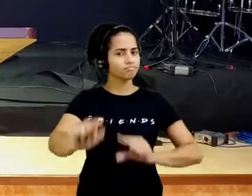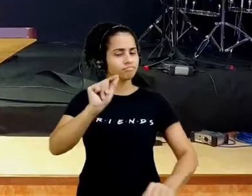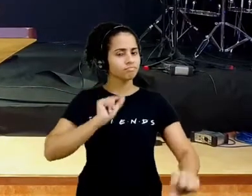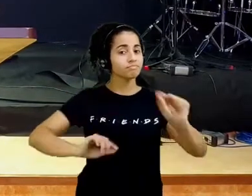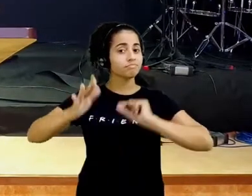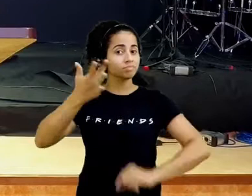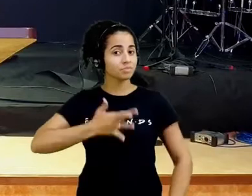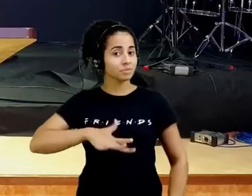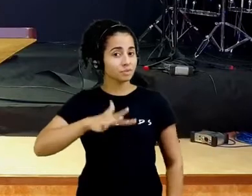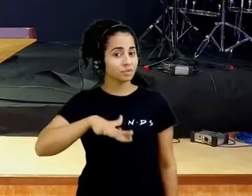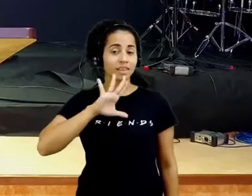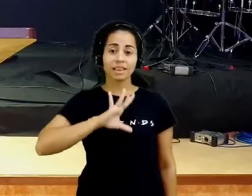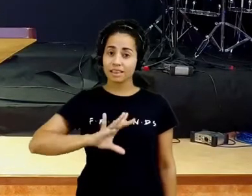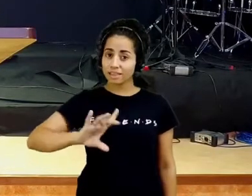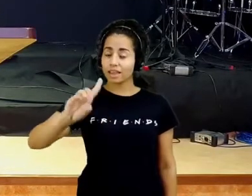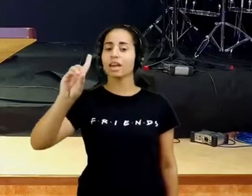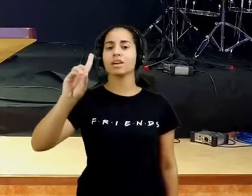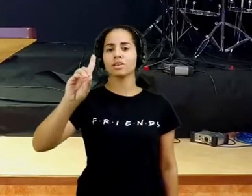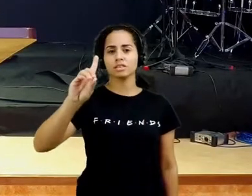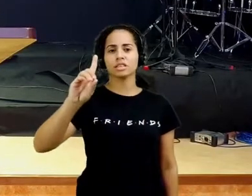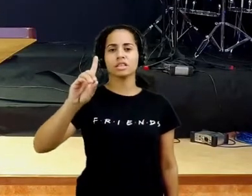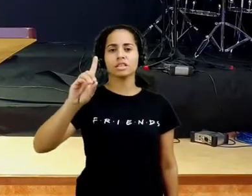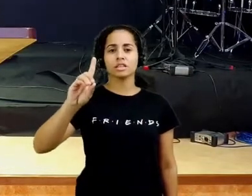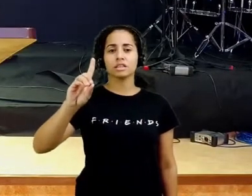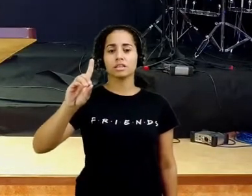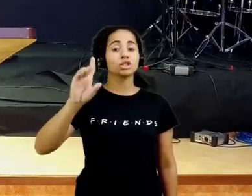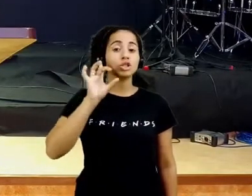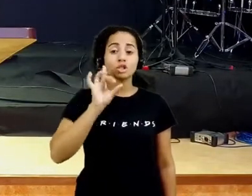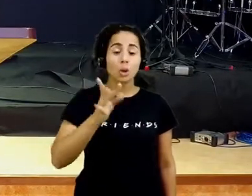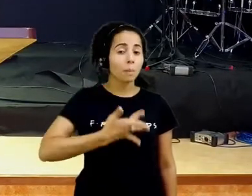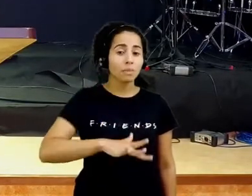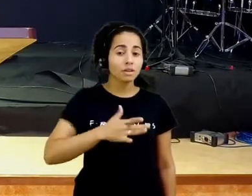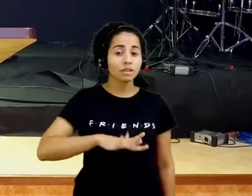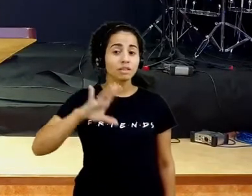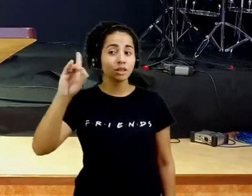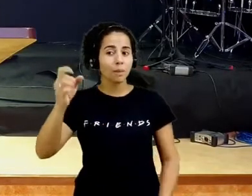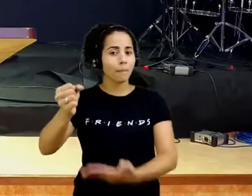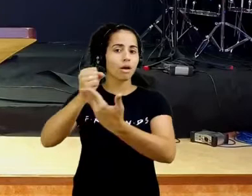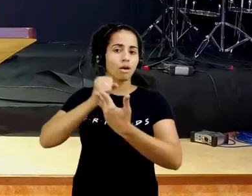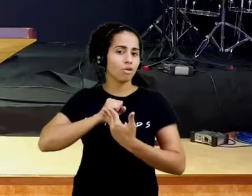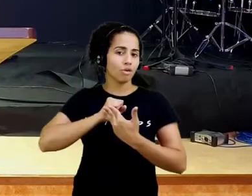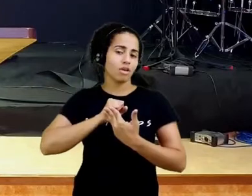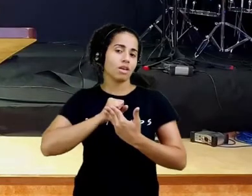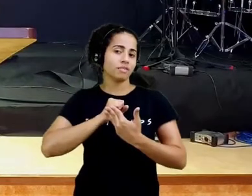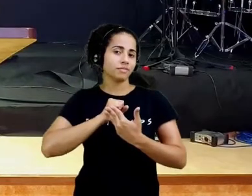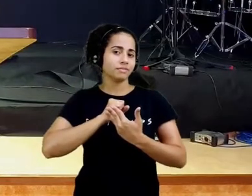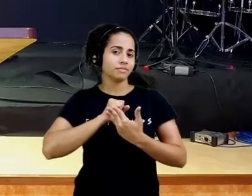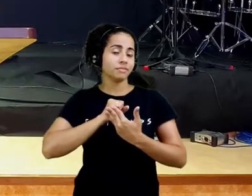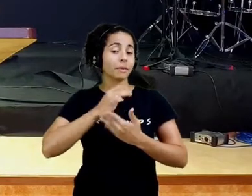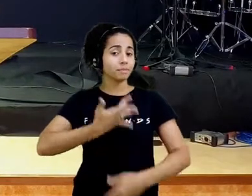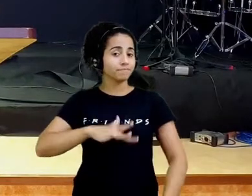as misericórdias de Deus, queridos, é a causa de eu e você, de nós não sermos consumidos.